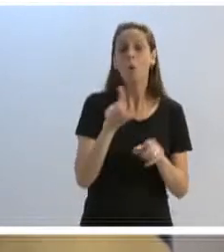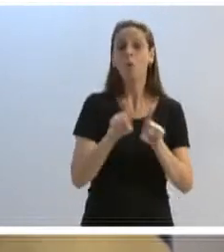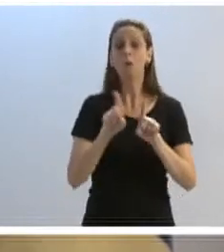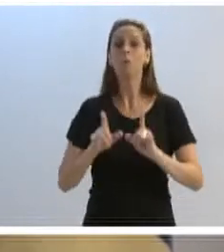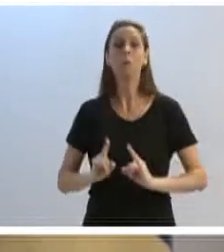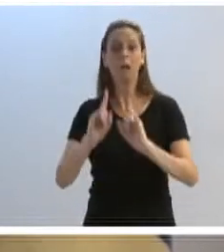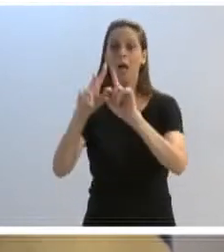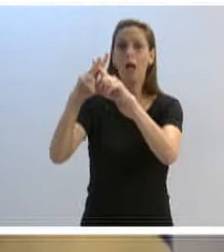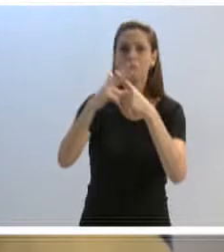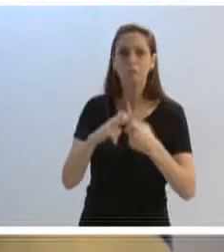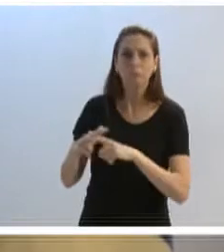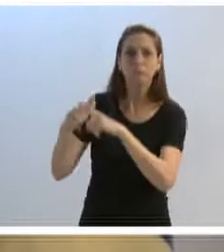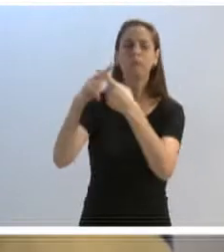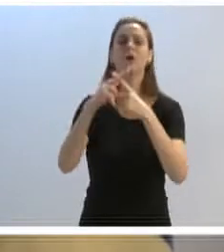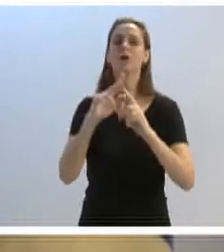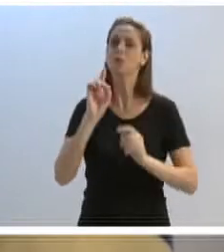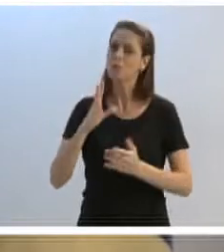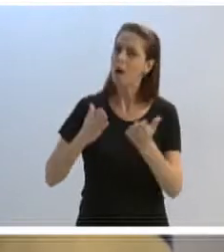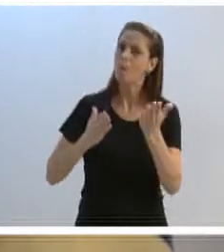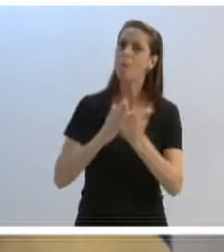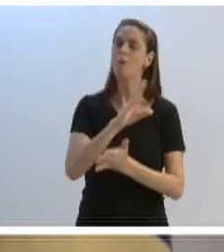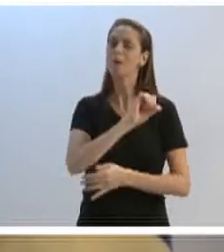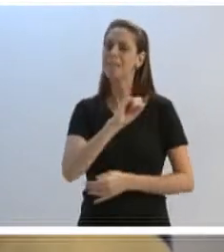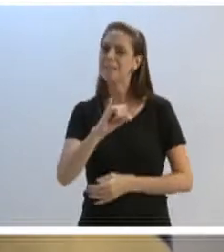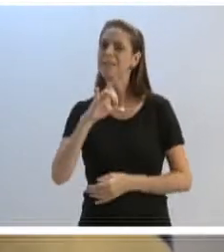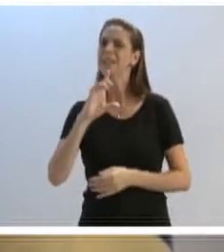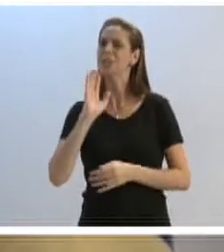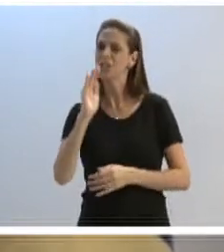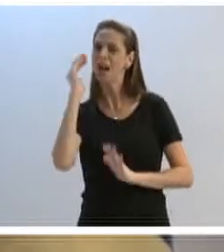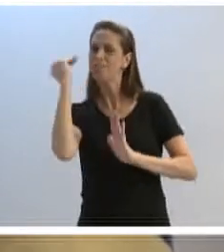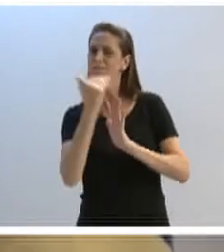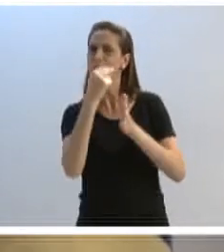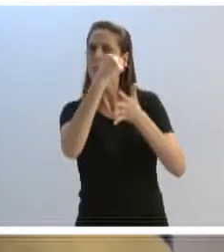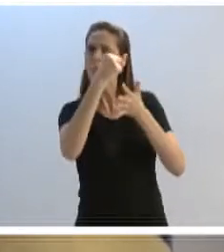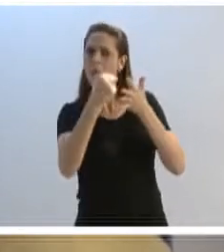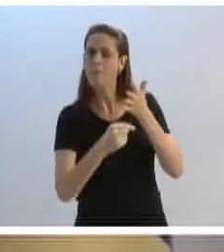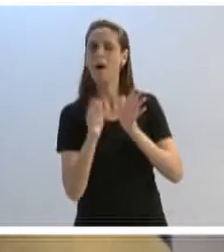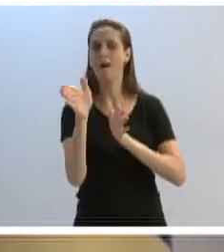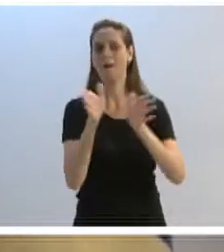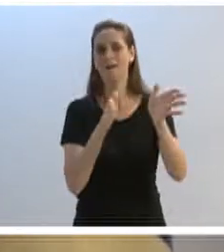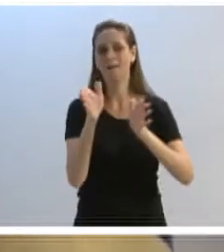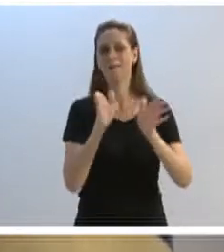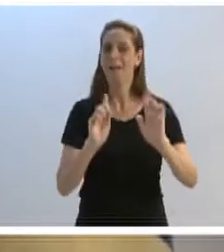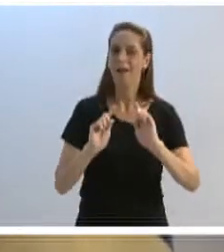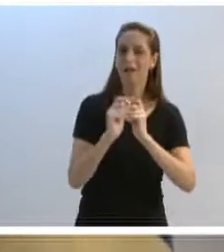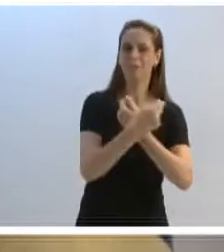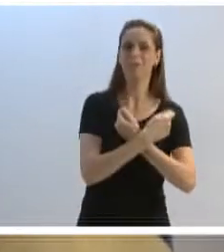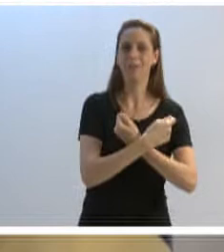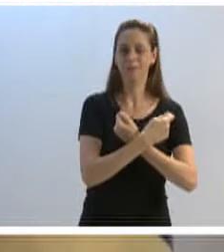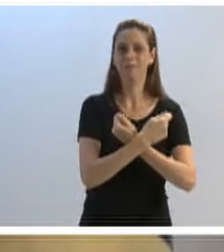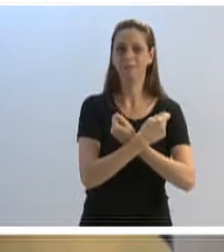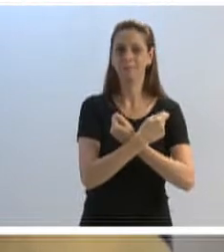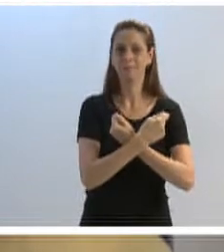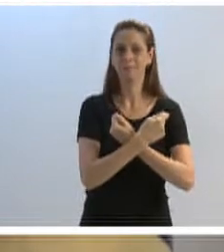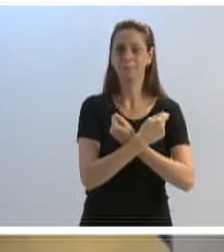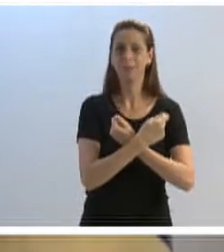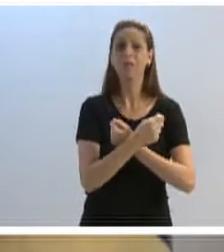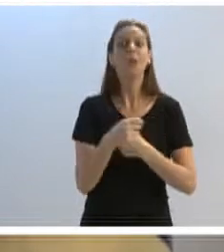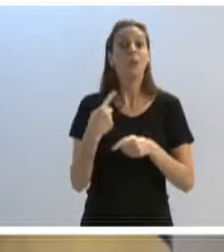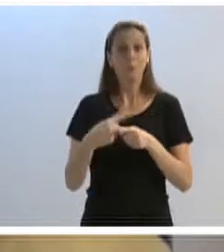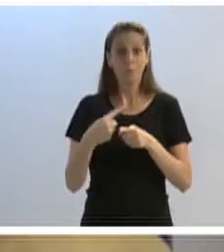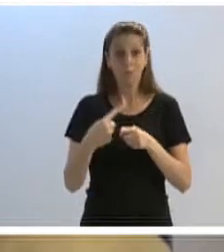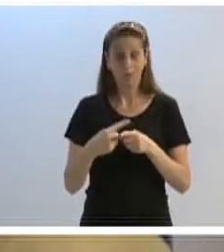reforma apenas aprove quando todos os requisitos de acessibilidade arquitetônicos forem entregues. Quando falamos